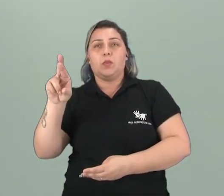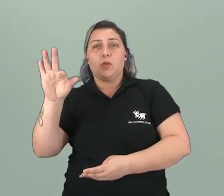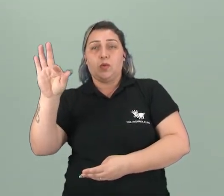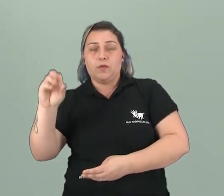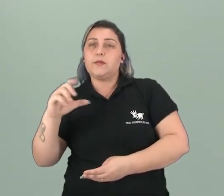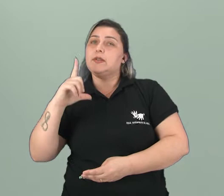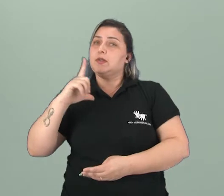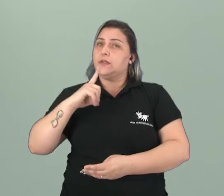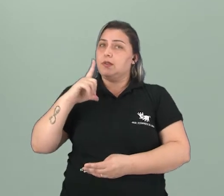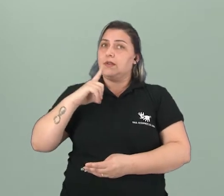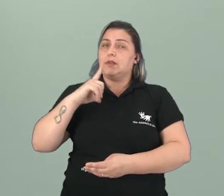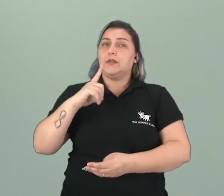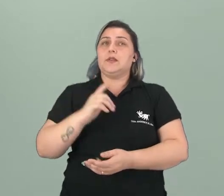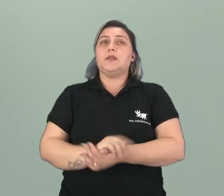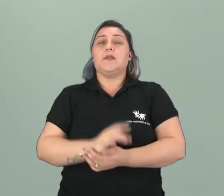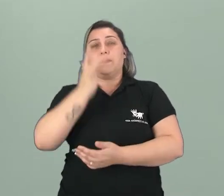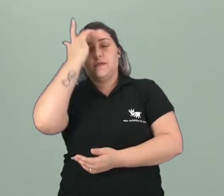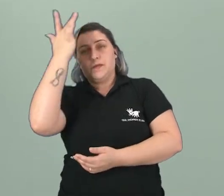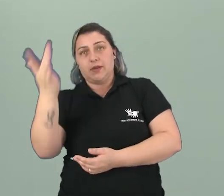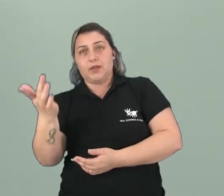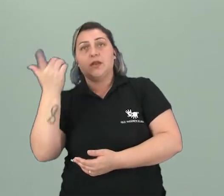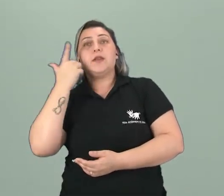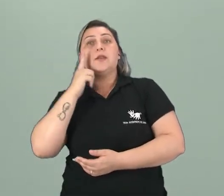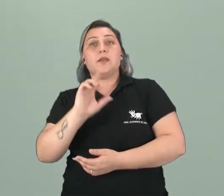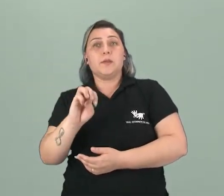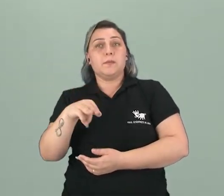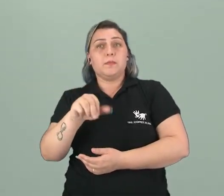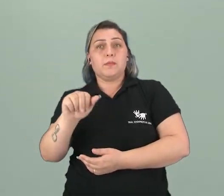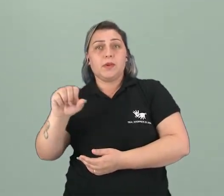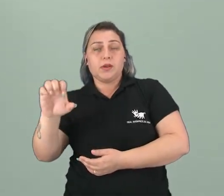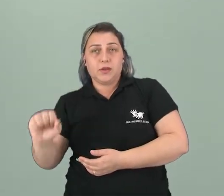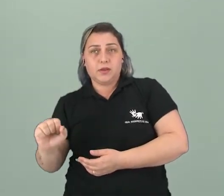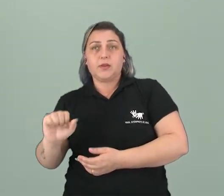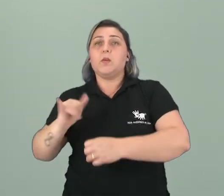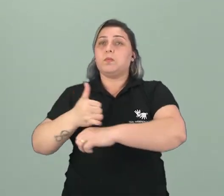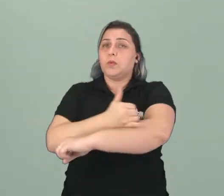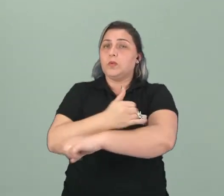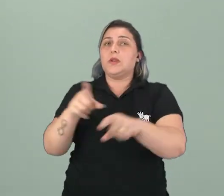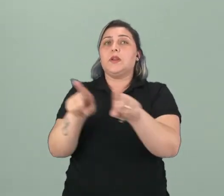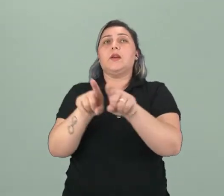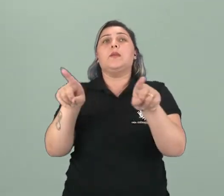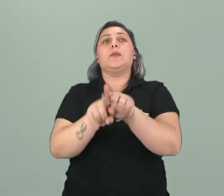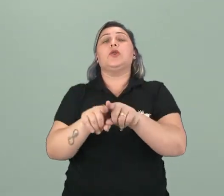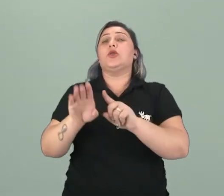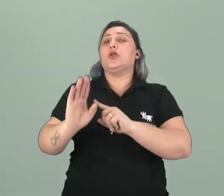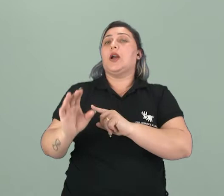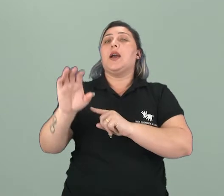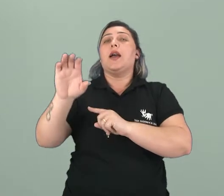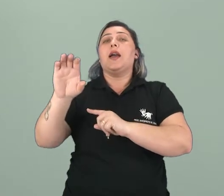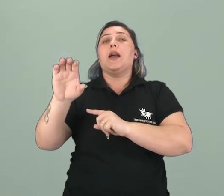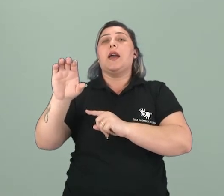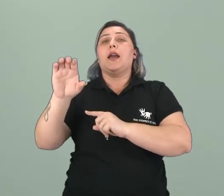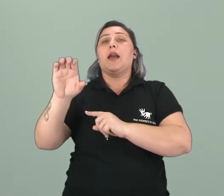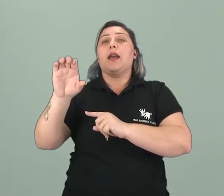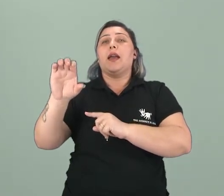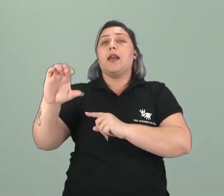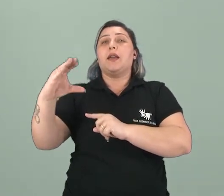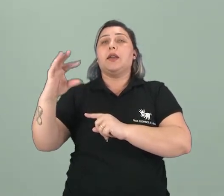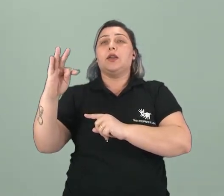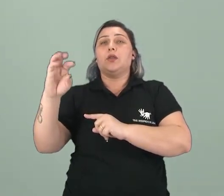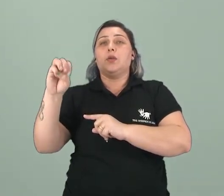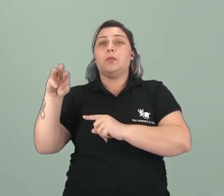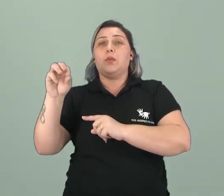tanto a facilidade de ganhar massa quanto gordura. Já os ectomorfos, eles